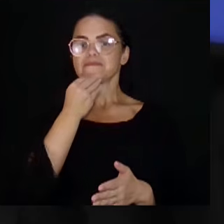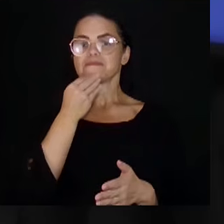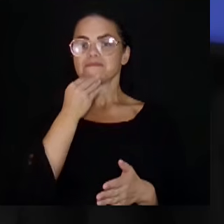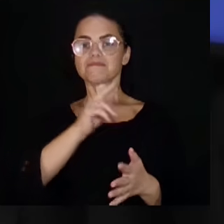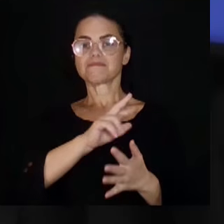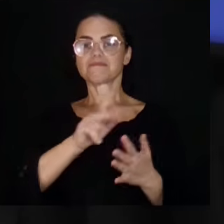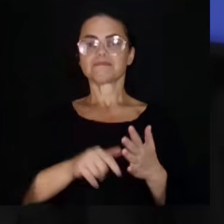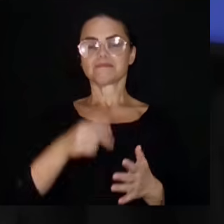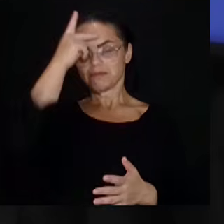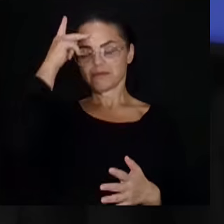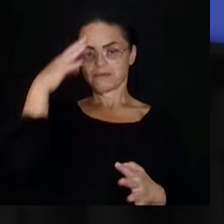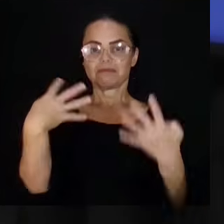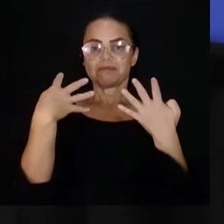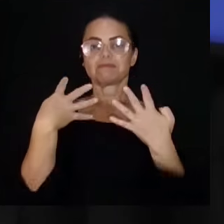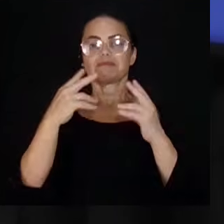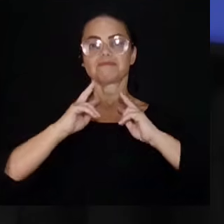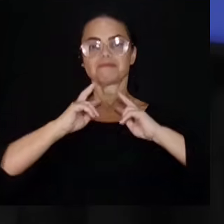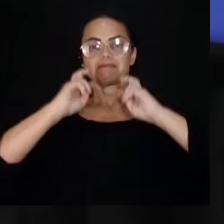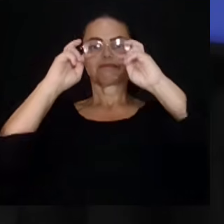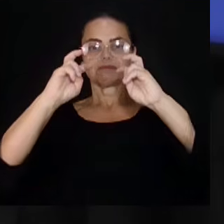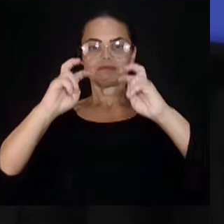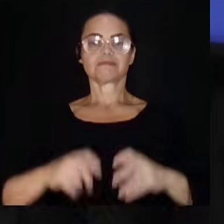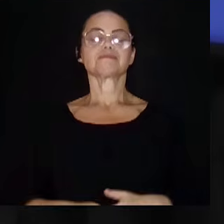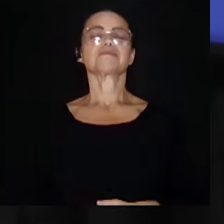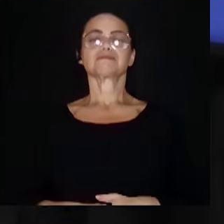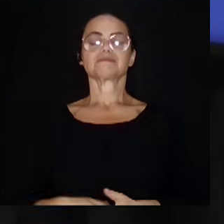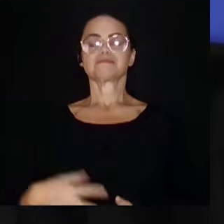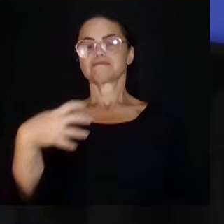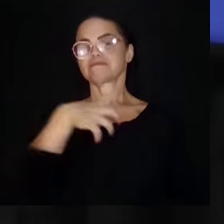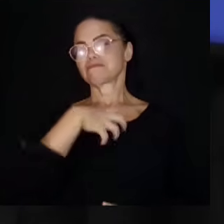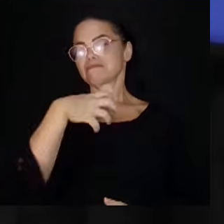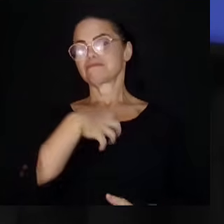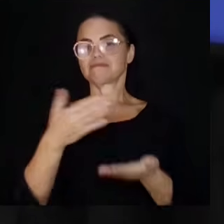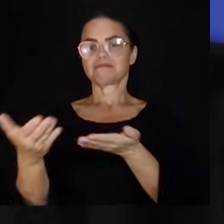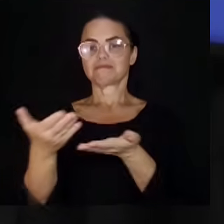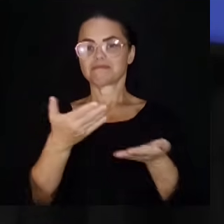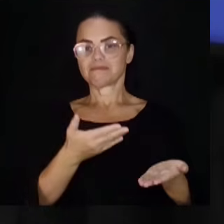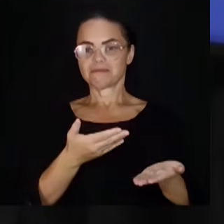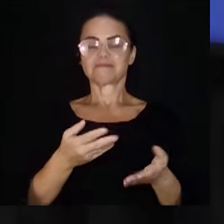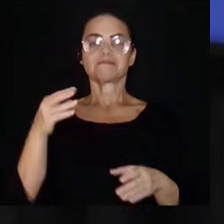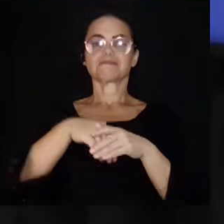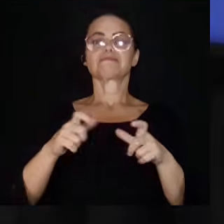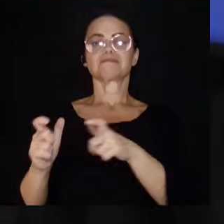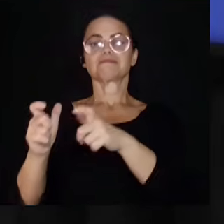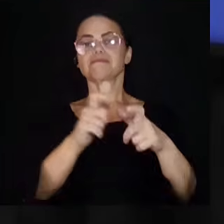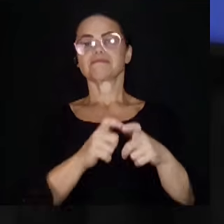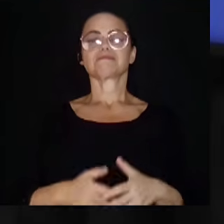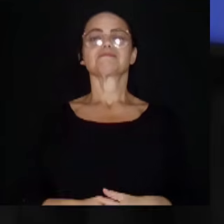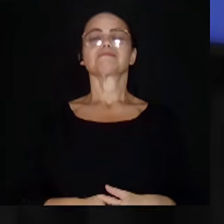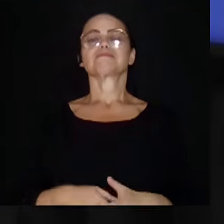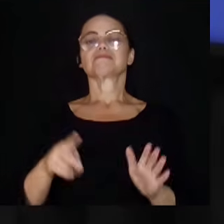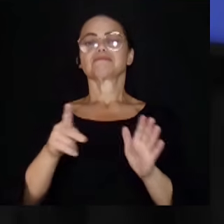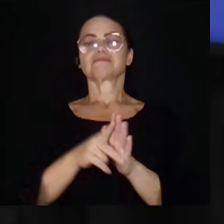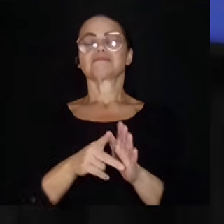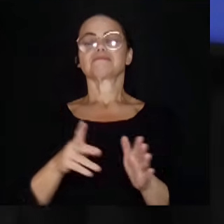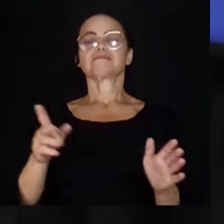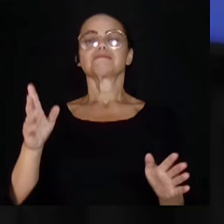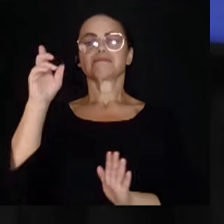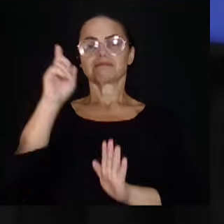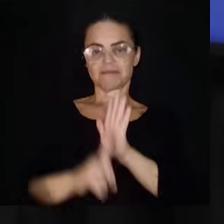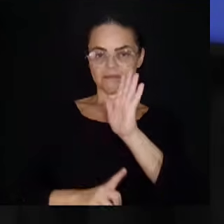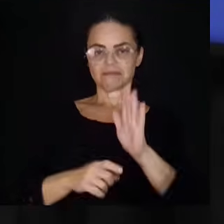se reconheçam e se sintam convidadas a ocupar os lugares que são seus por direito. A cada